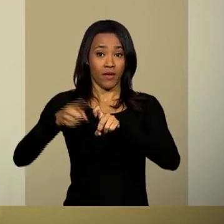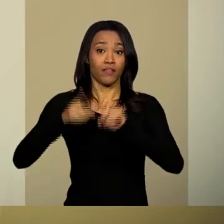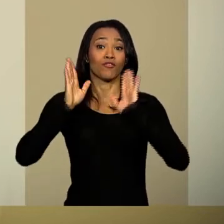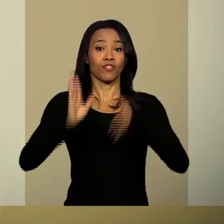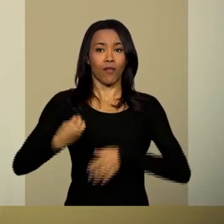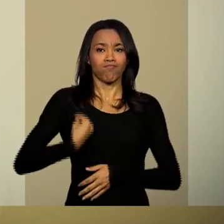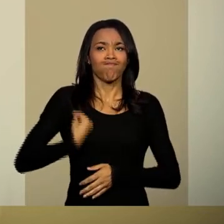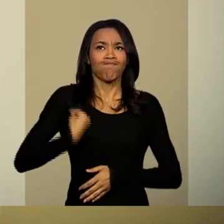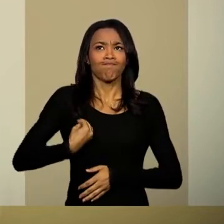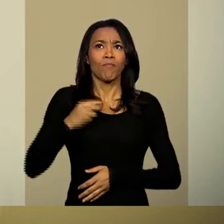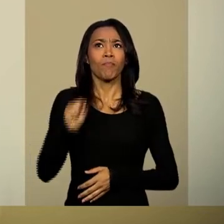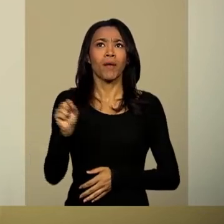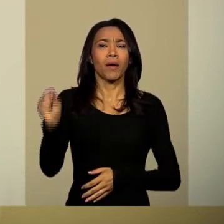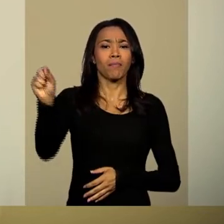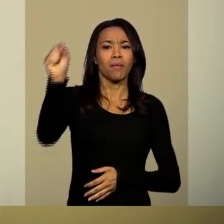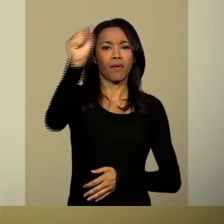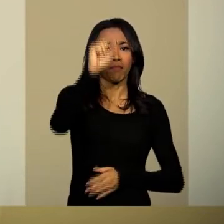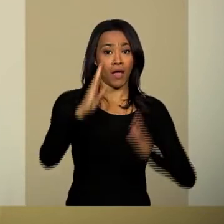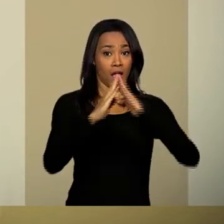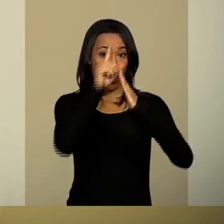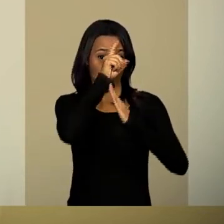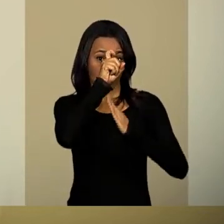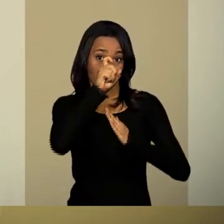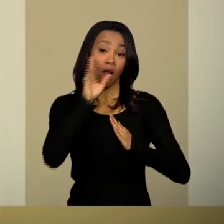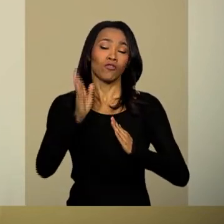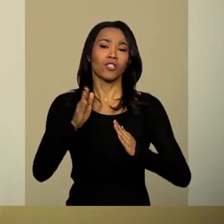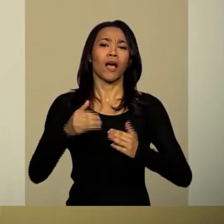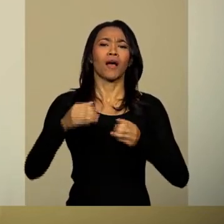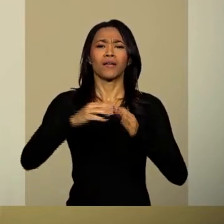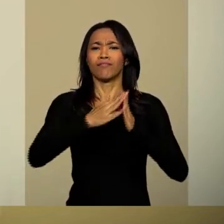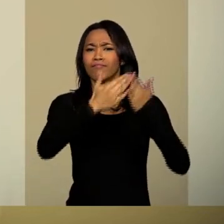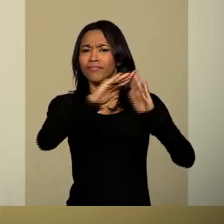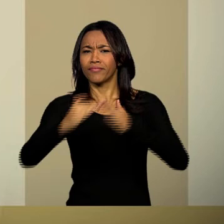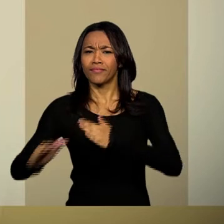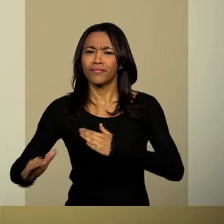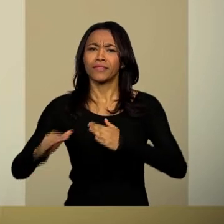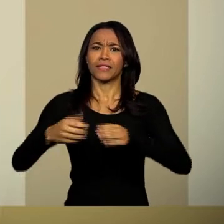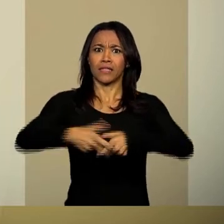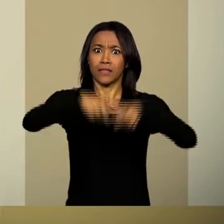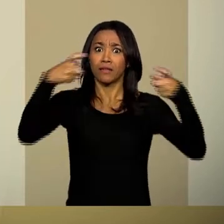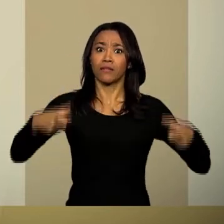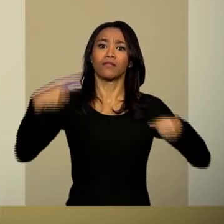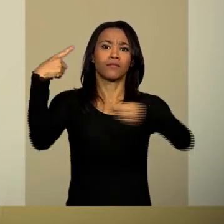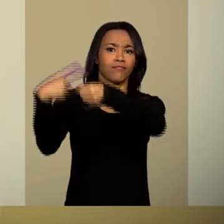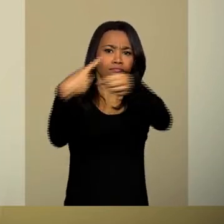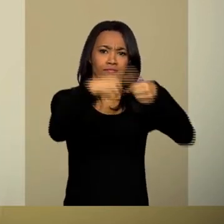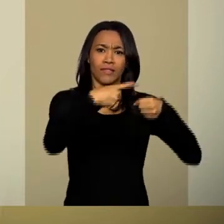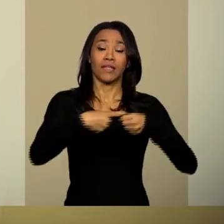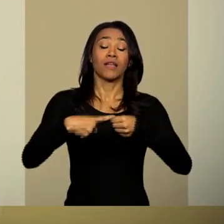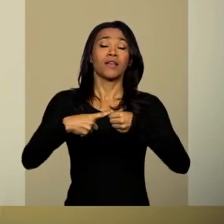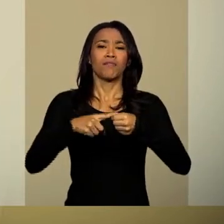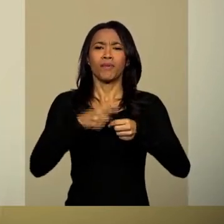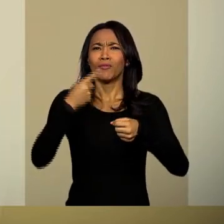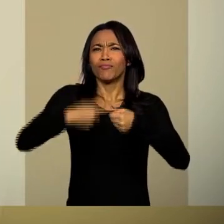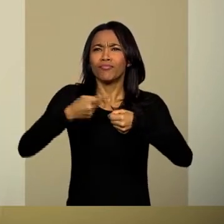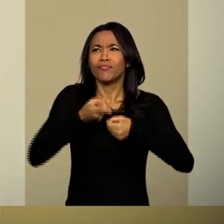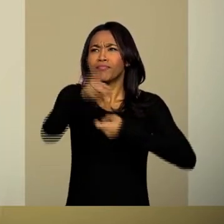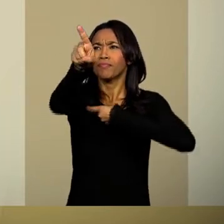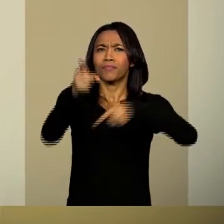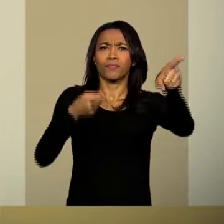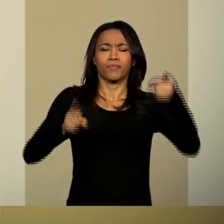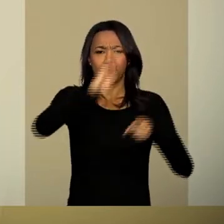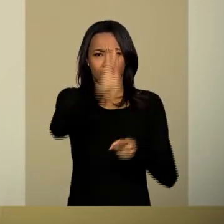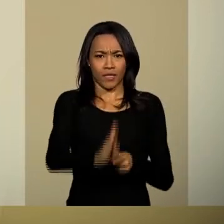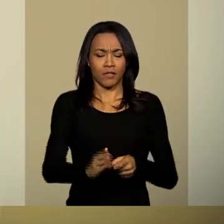estão atuando em postos de saúde na periferia das grandes metrópoles pelo interior do Brasil afora nas